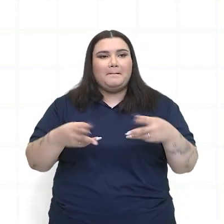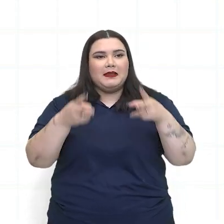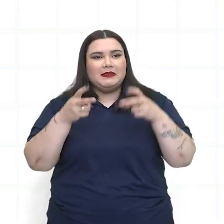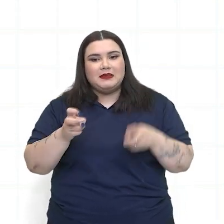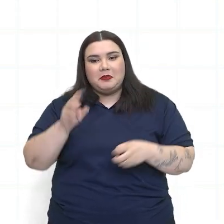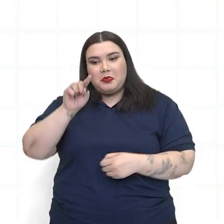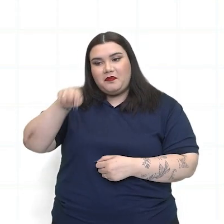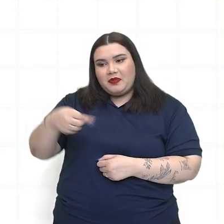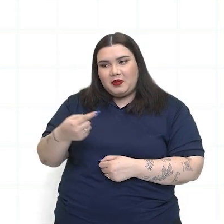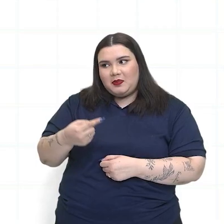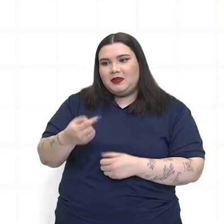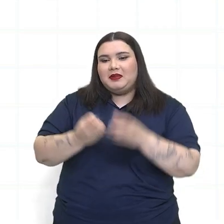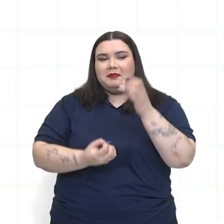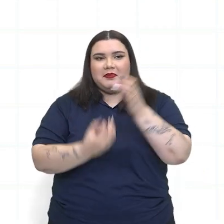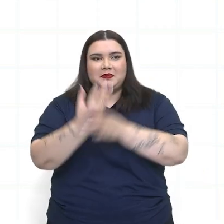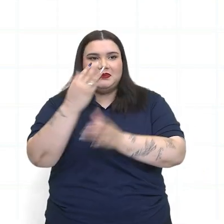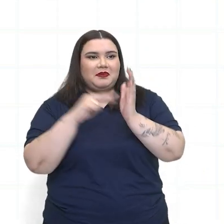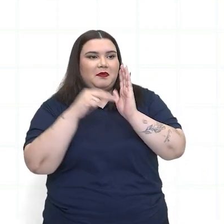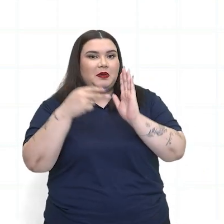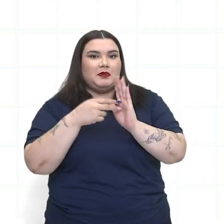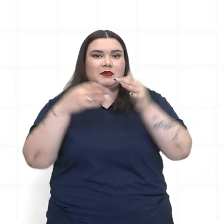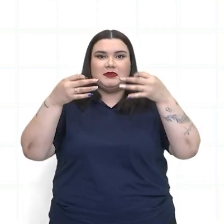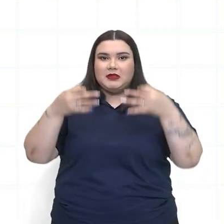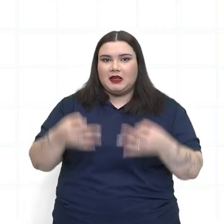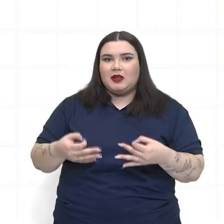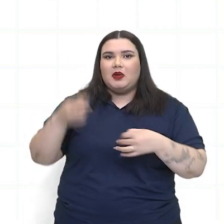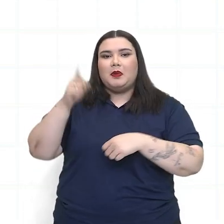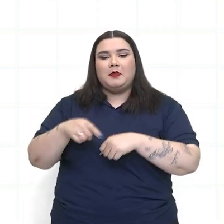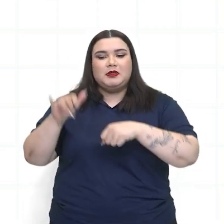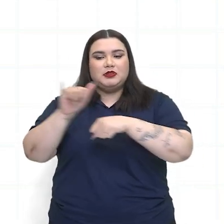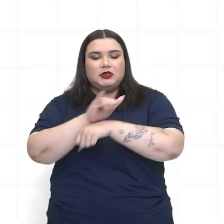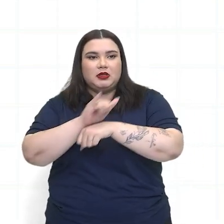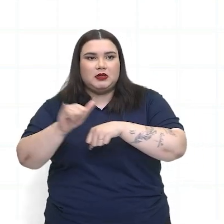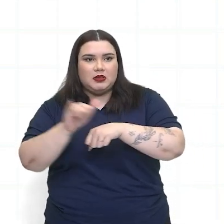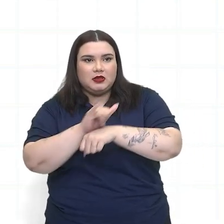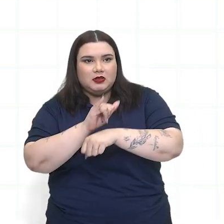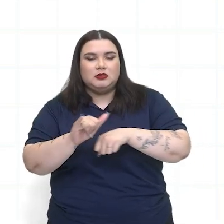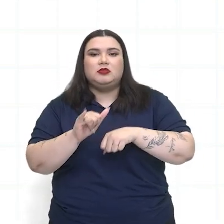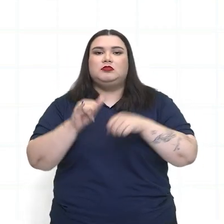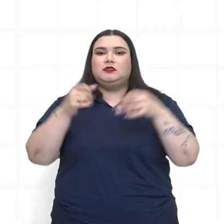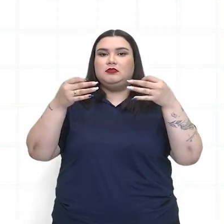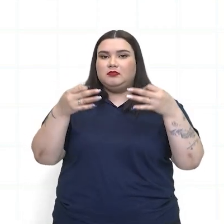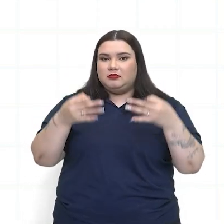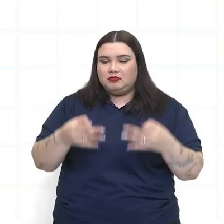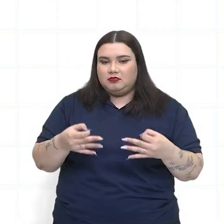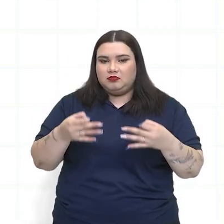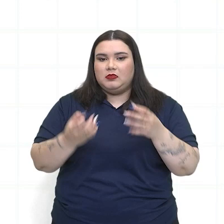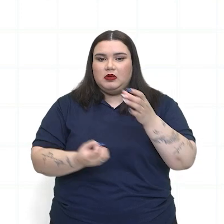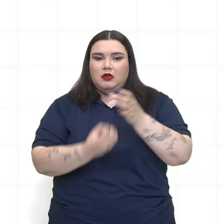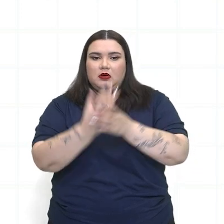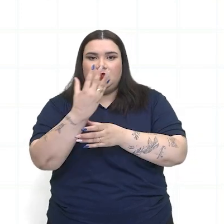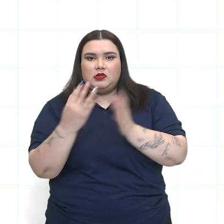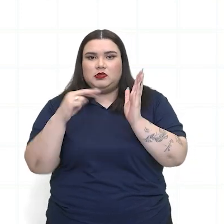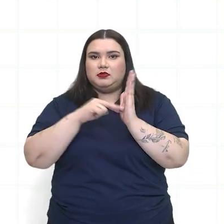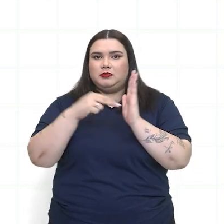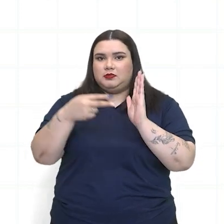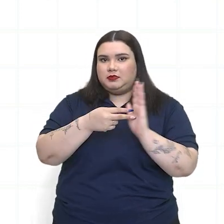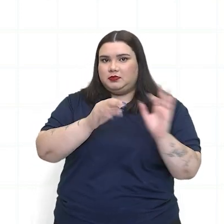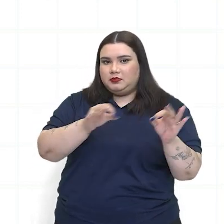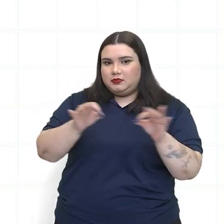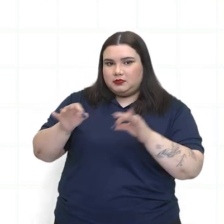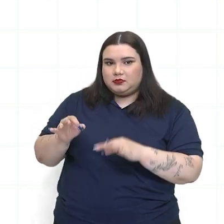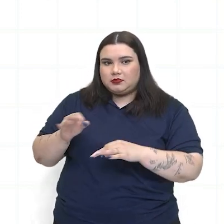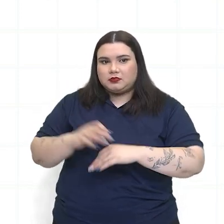vírgula produziu os sentidos corretos. É uma ferramenta, é um instrumento de construção de sentido,